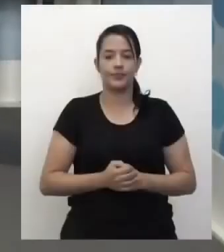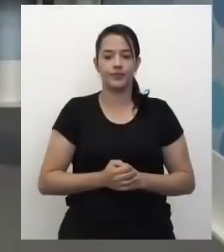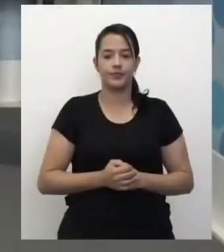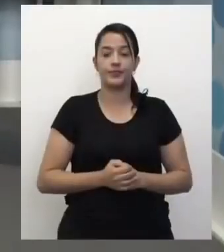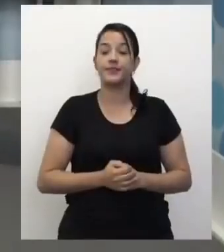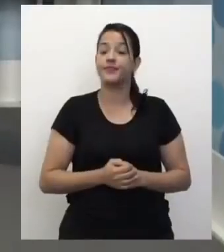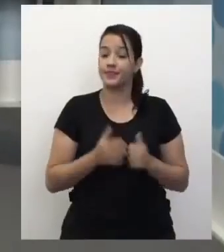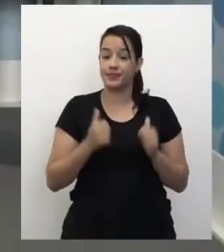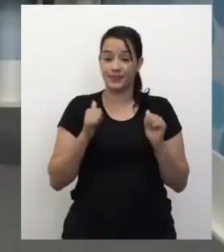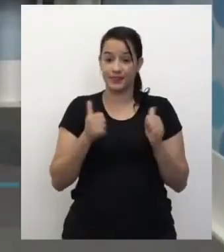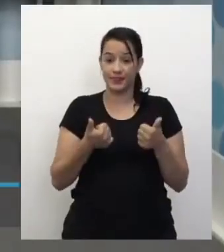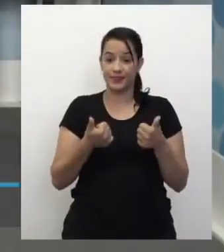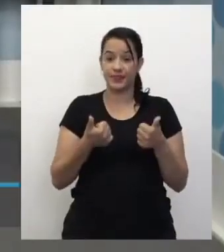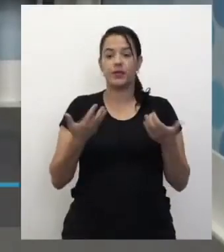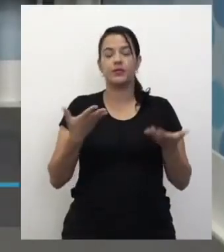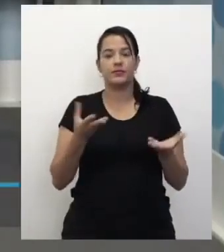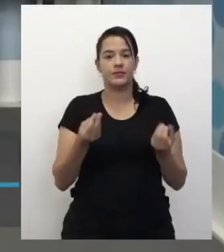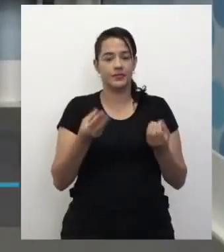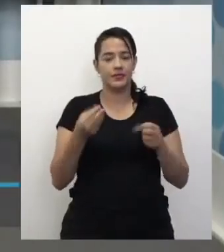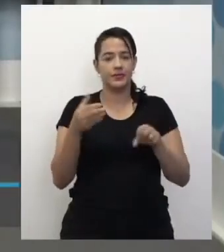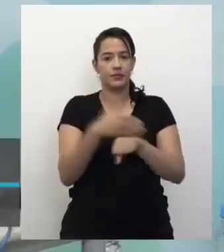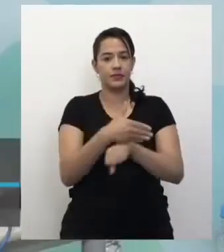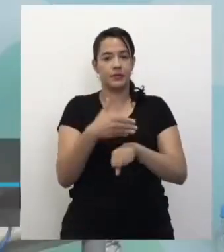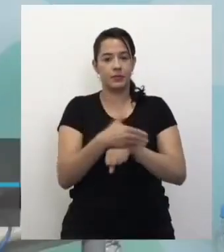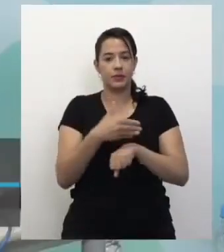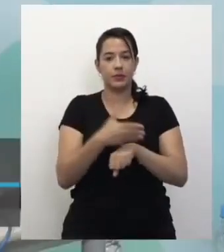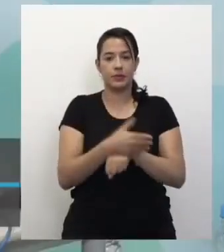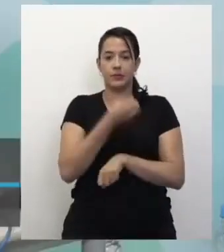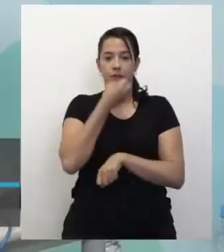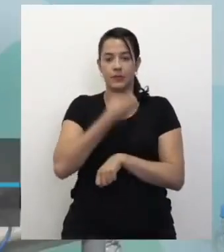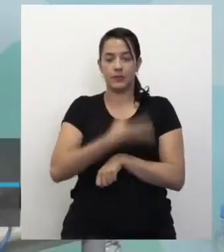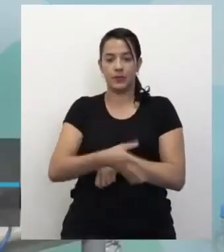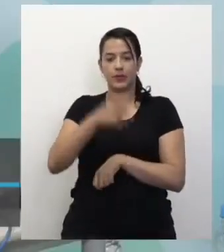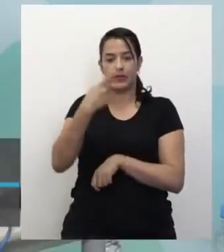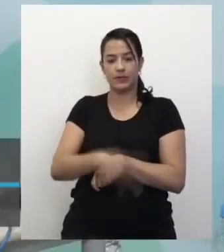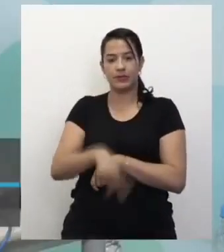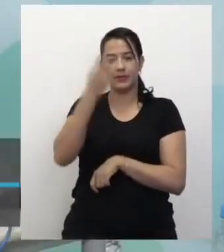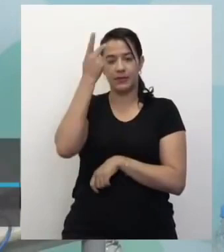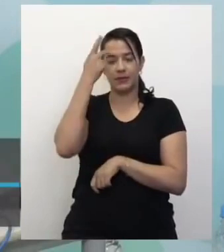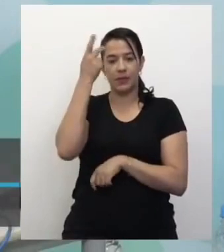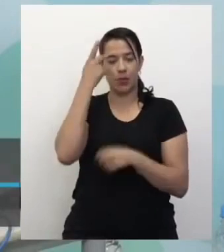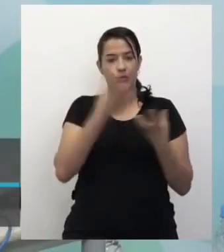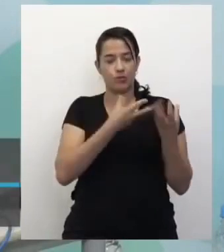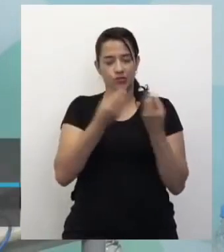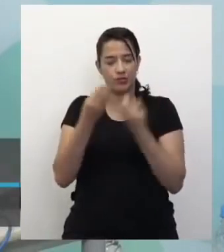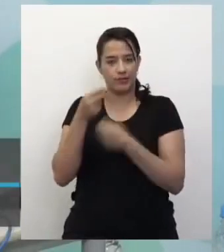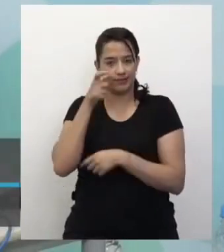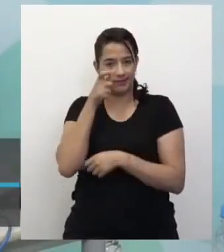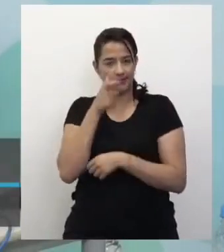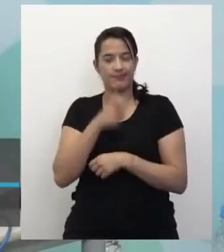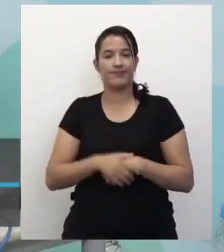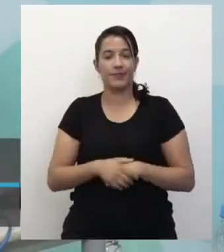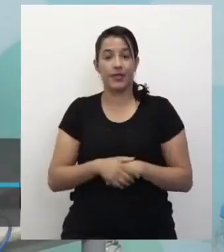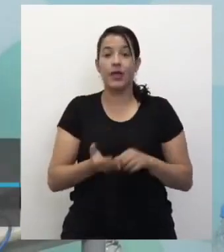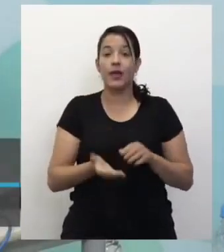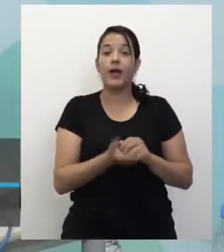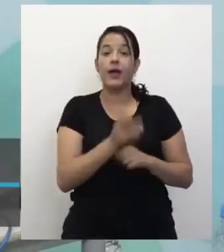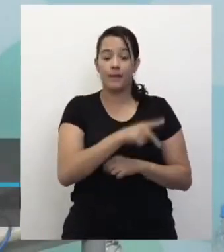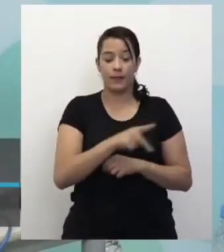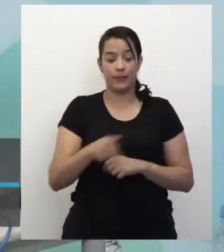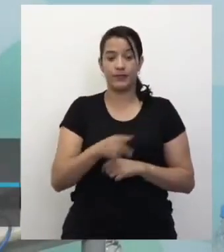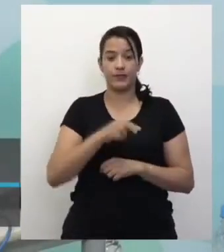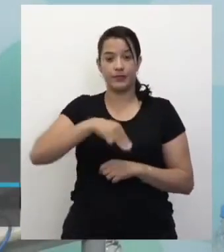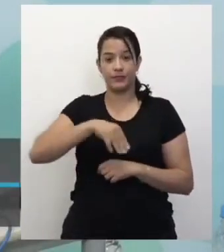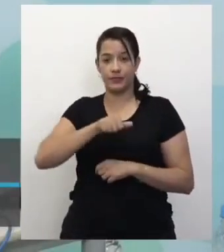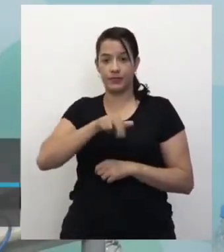É isso aí, Osmar. Tivemos muitas participações aqui em São Paulo. O pessoal tá ligadaço aí, Legal. né? E a professora Maria